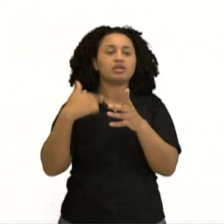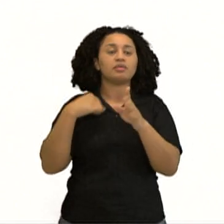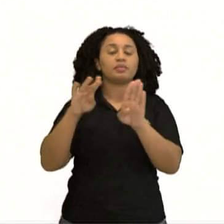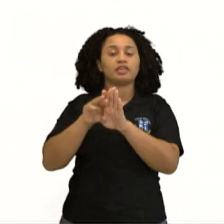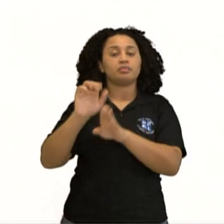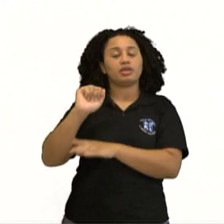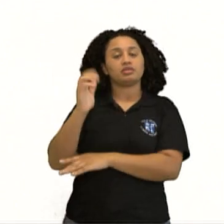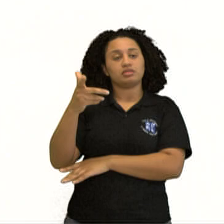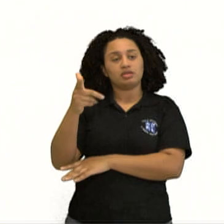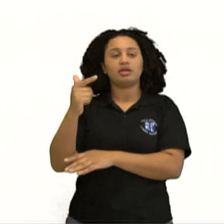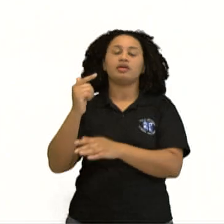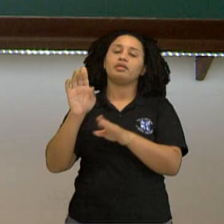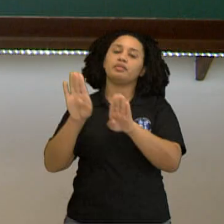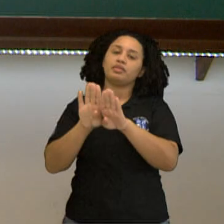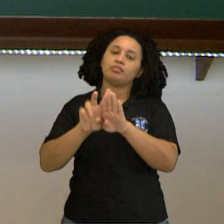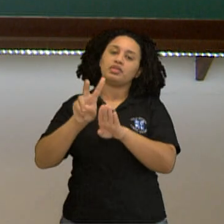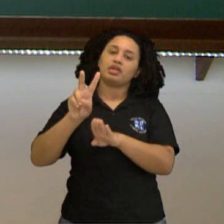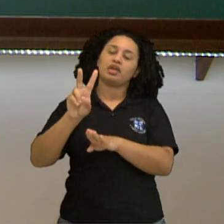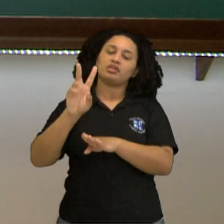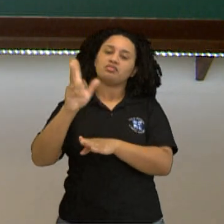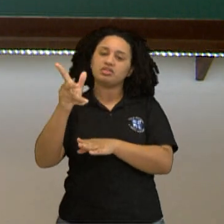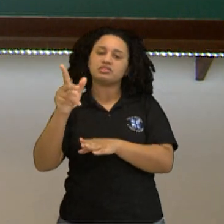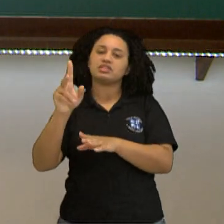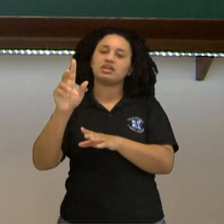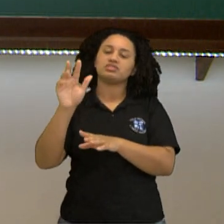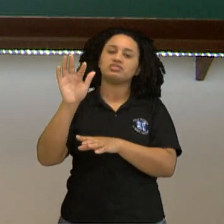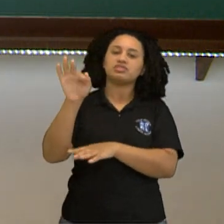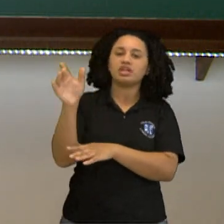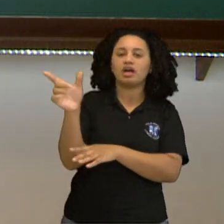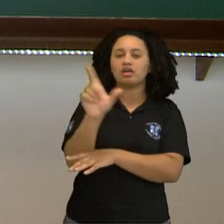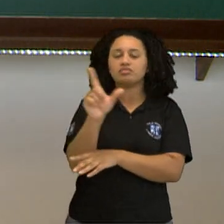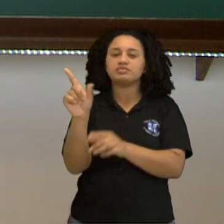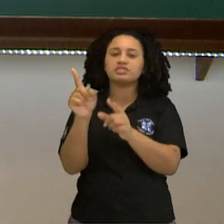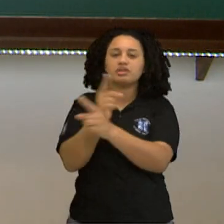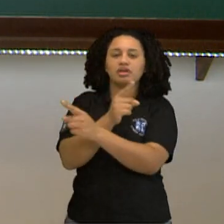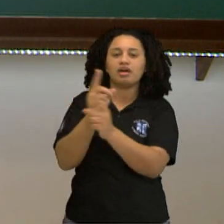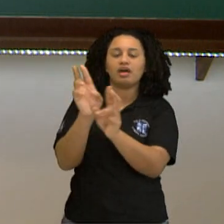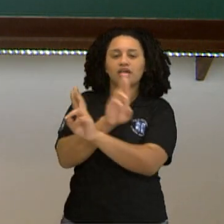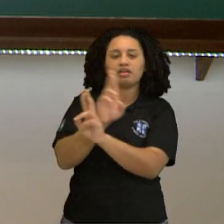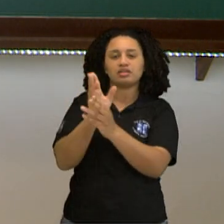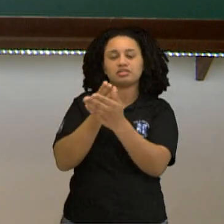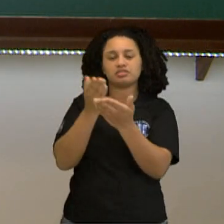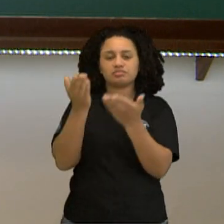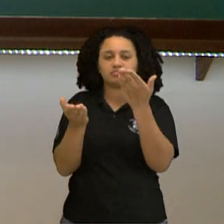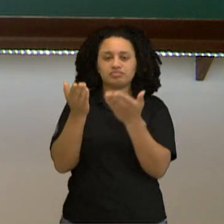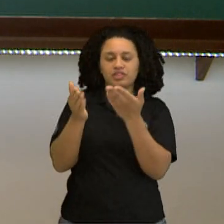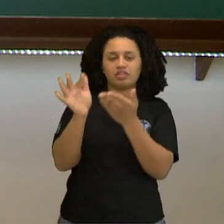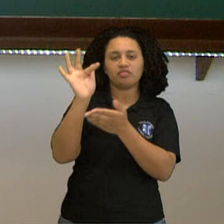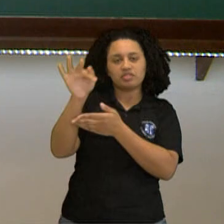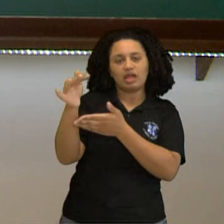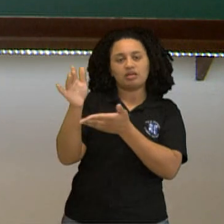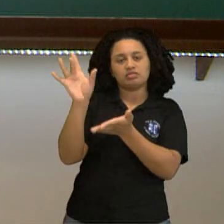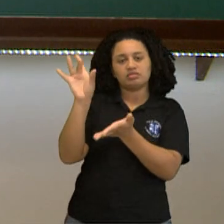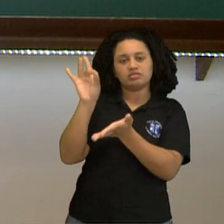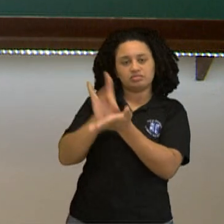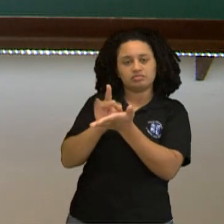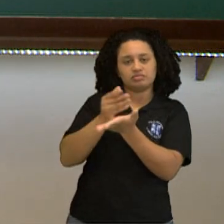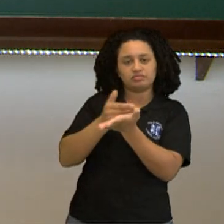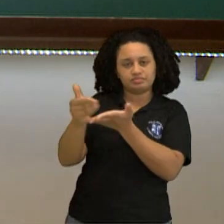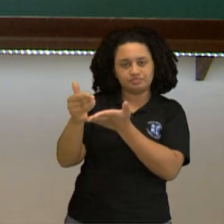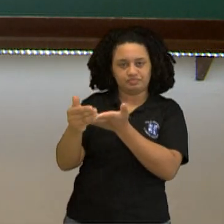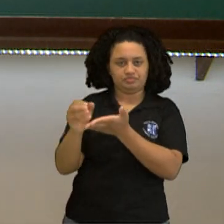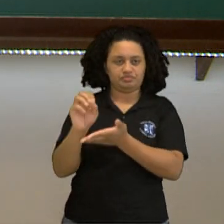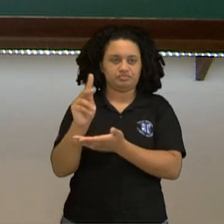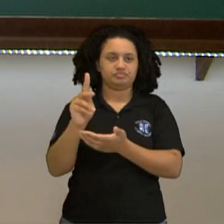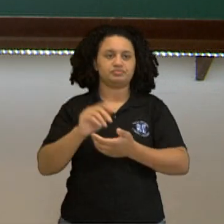como velocidade final menos velocidade inicial, com tempo final menos o tempo inicial.